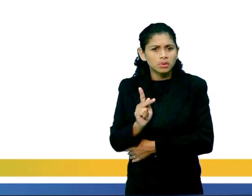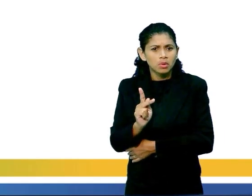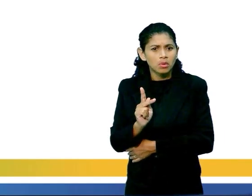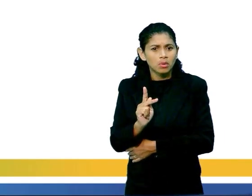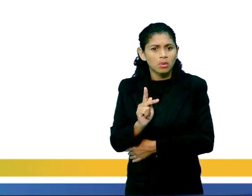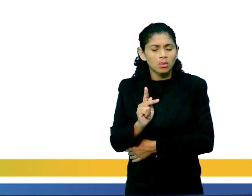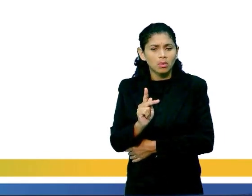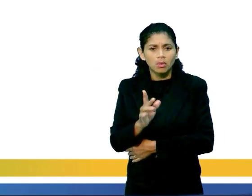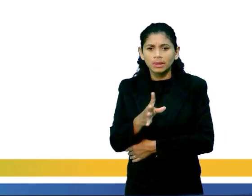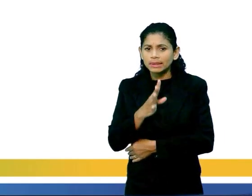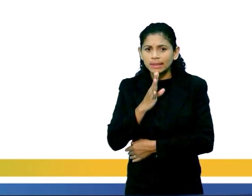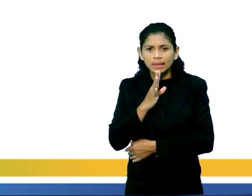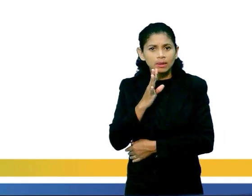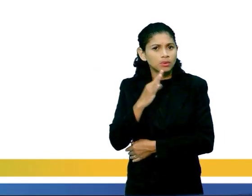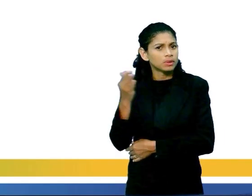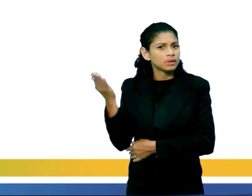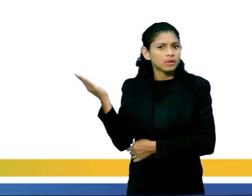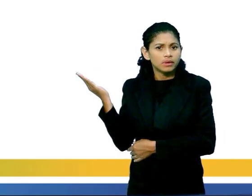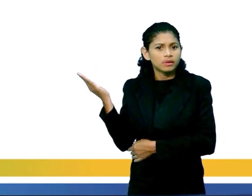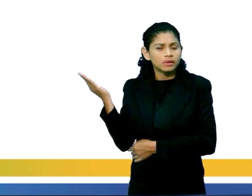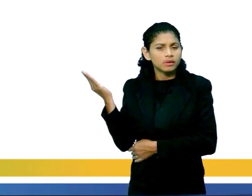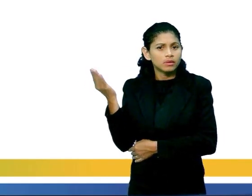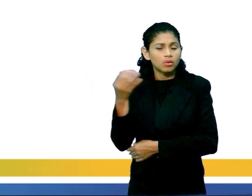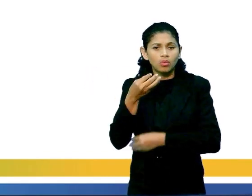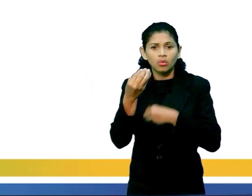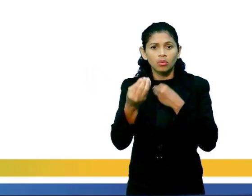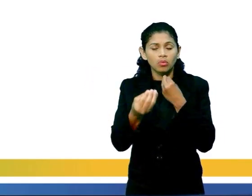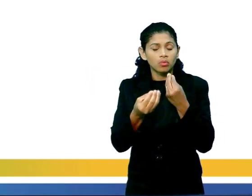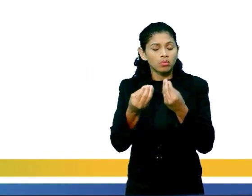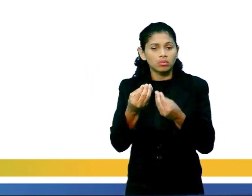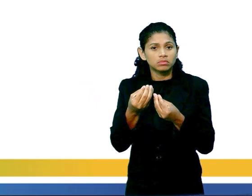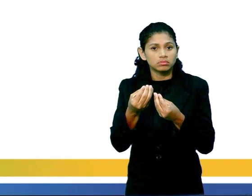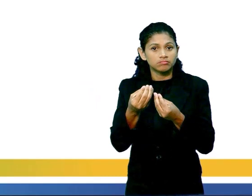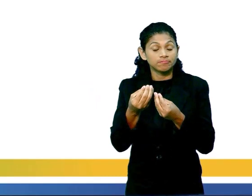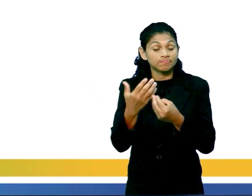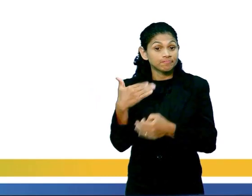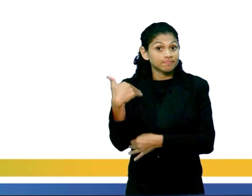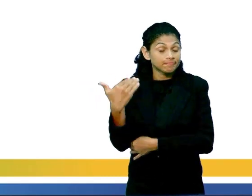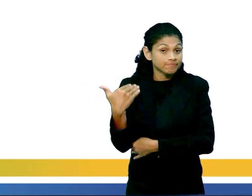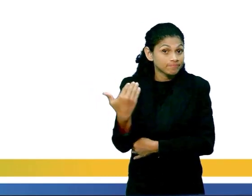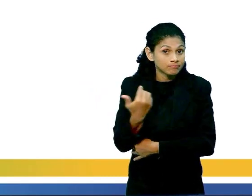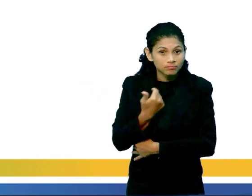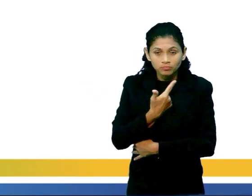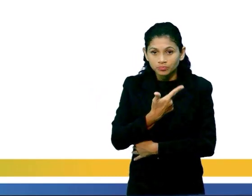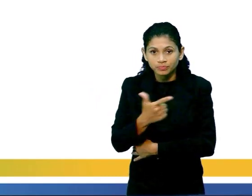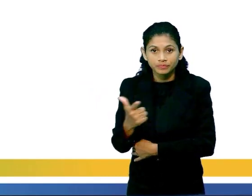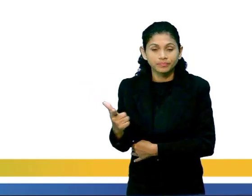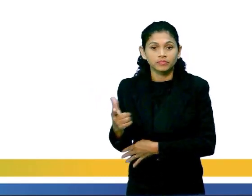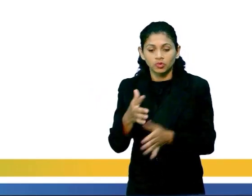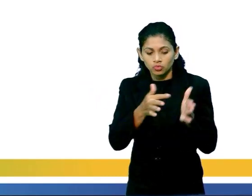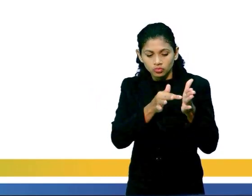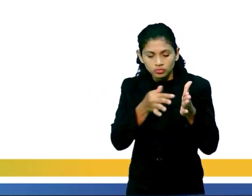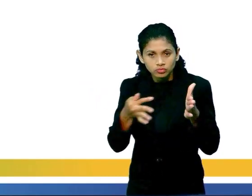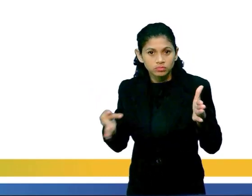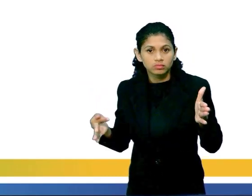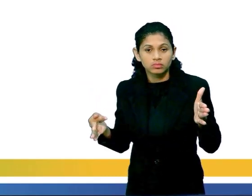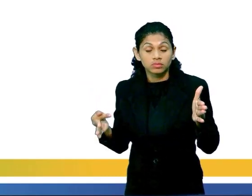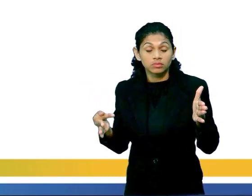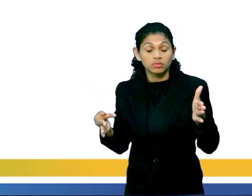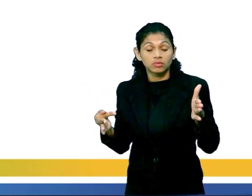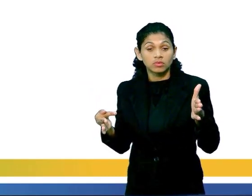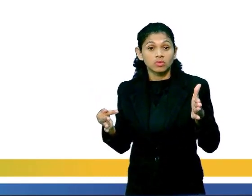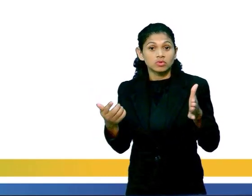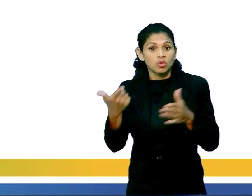tela. Quando nós não temos a equação, nós conseguimos montar ela de forma